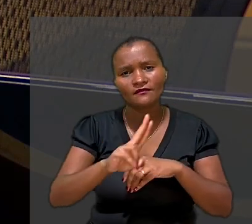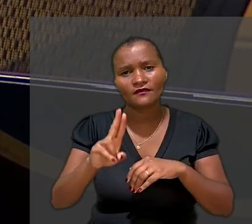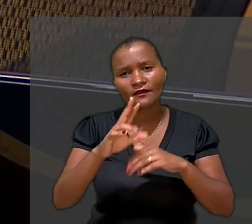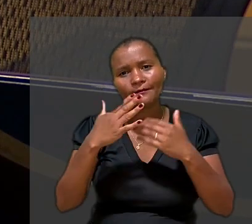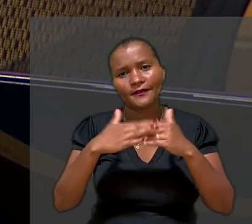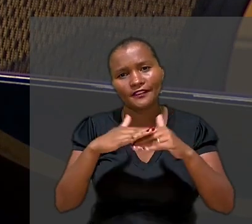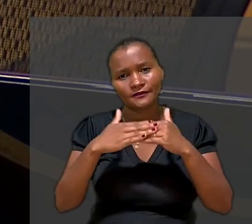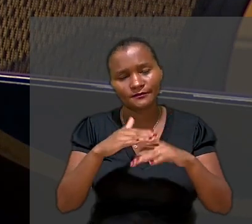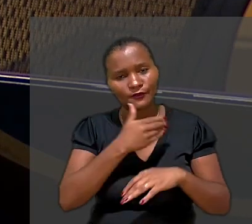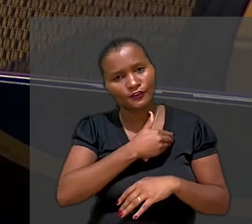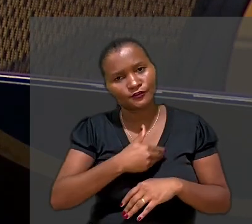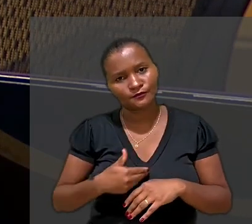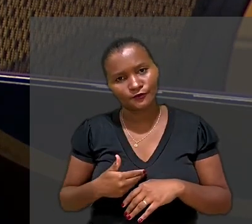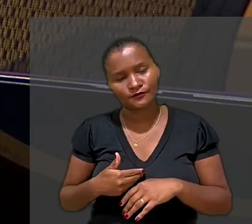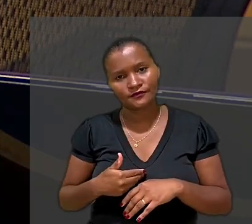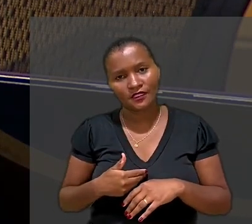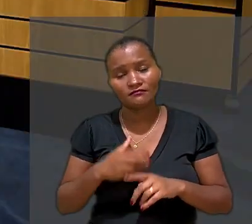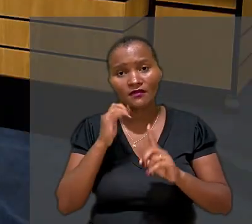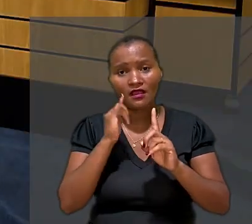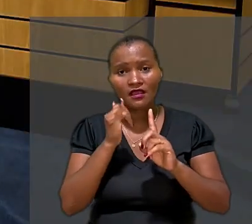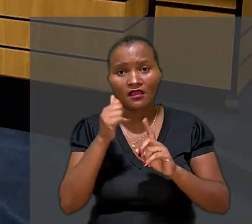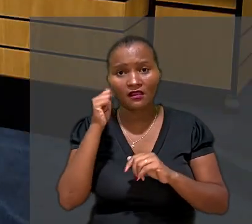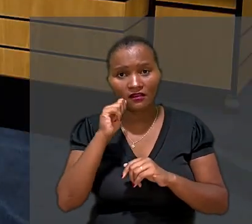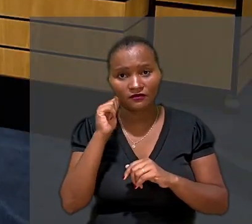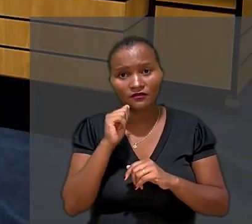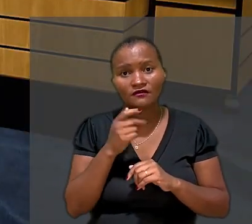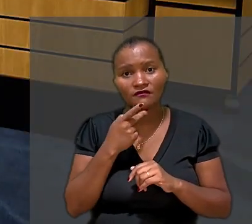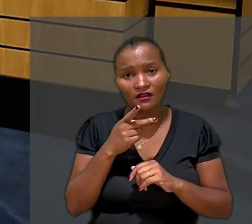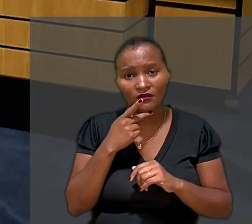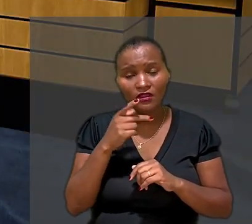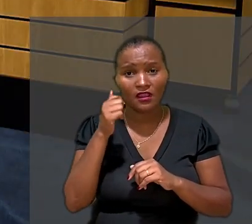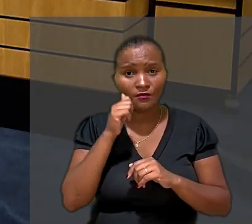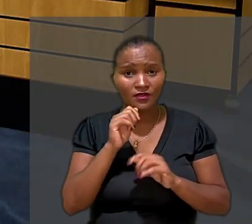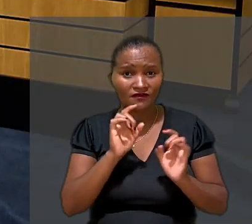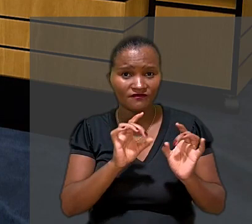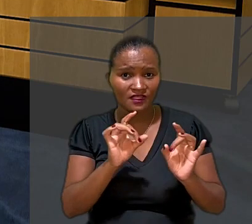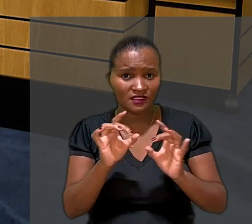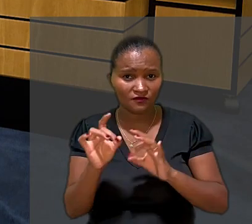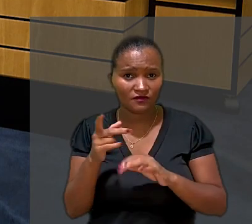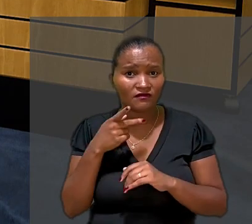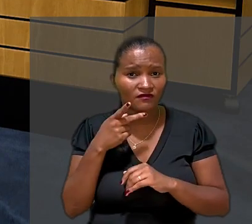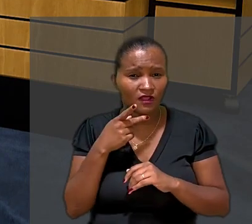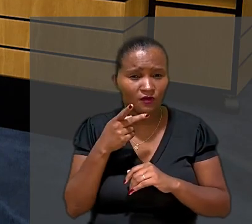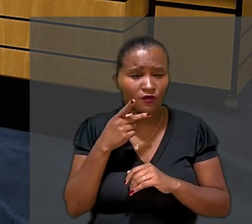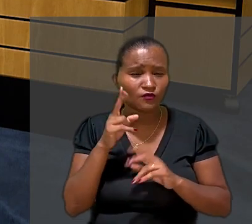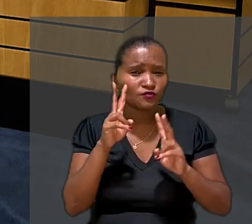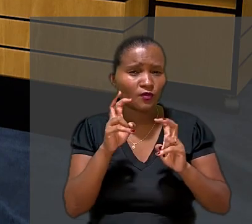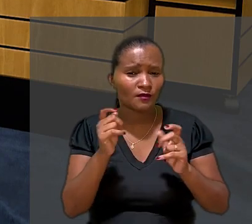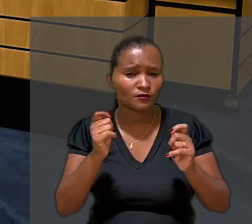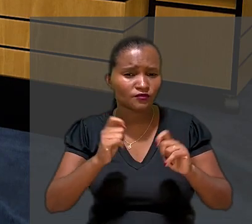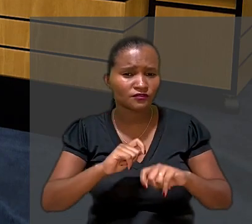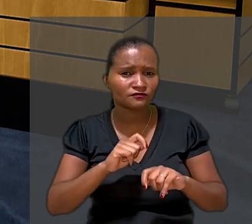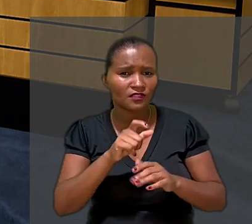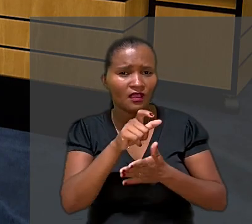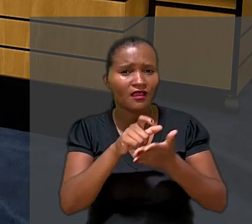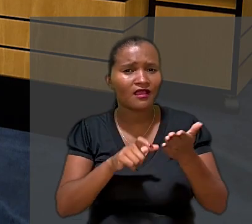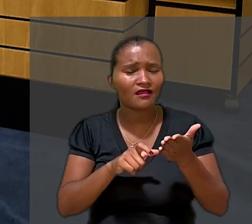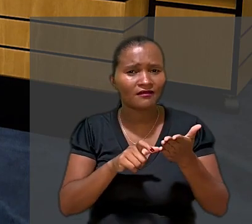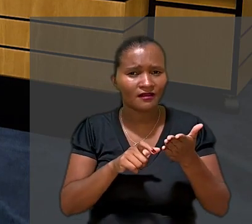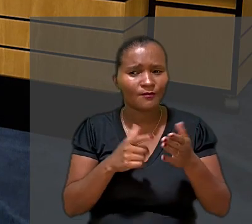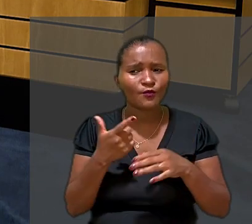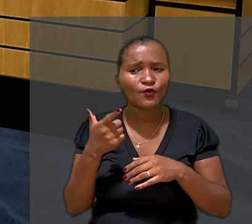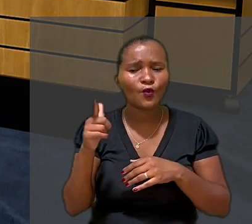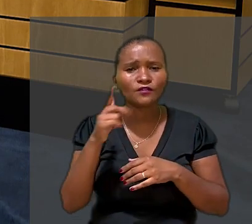ônibus utilizada para transporte público. A relatora observou que a alegação da vendedora sobre a possível utilização do cartão